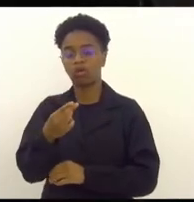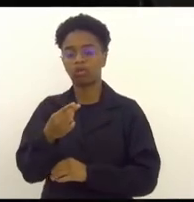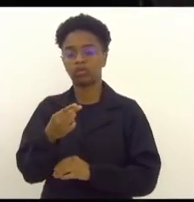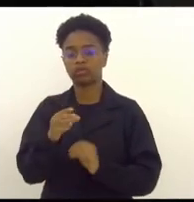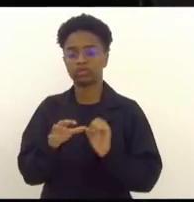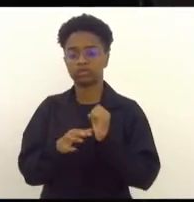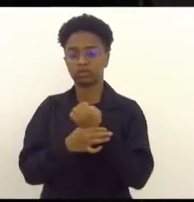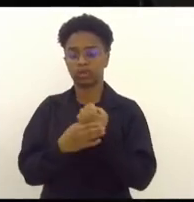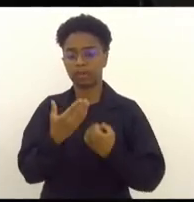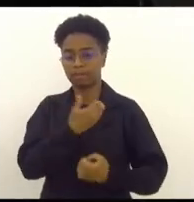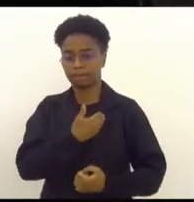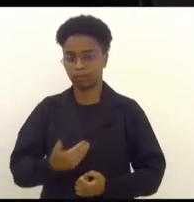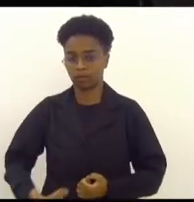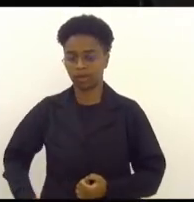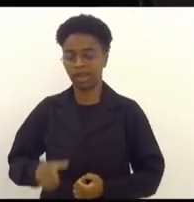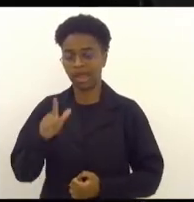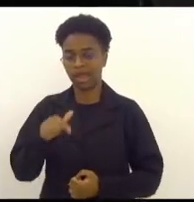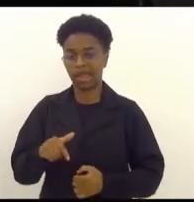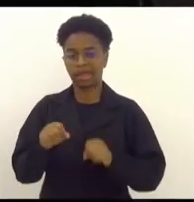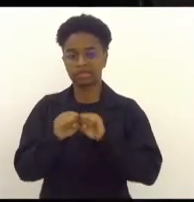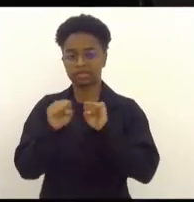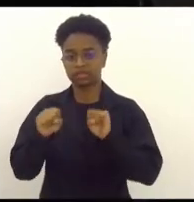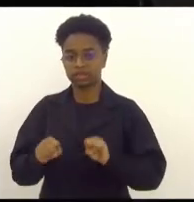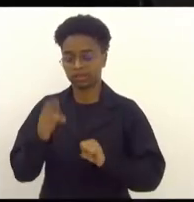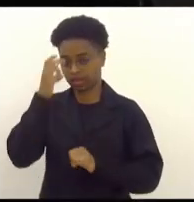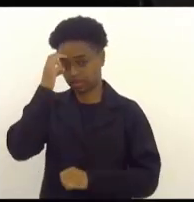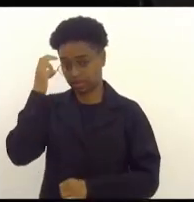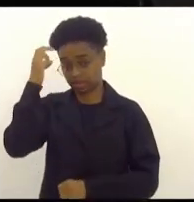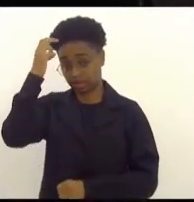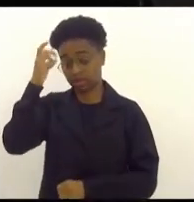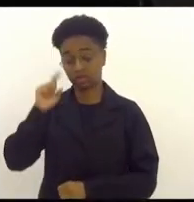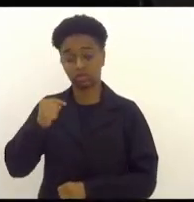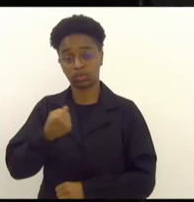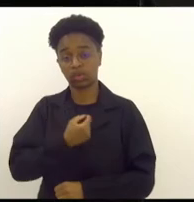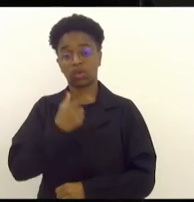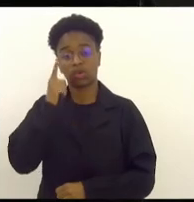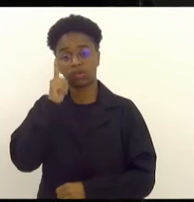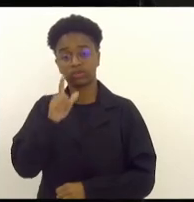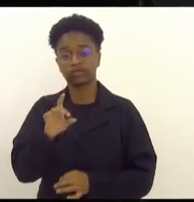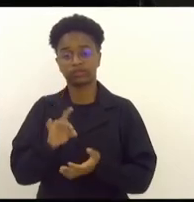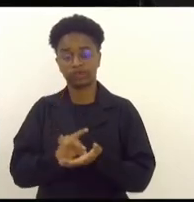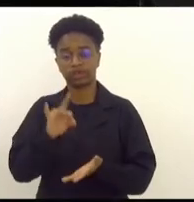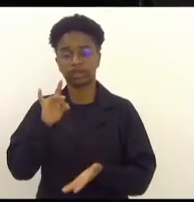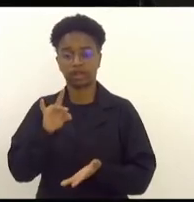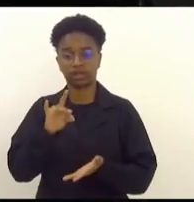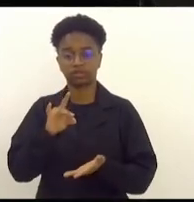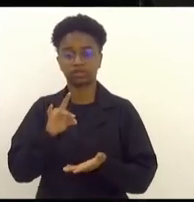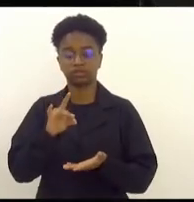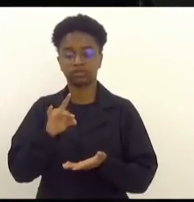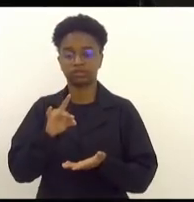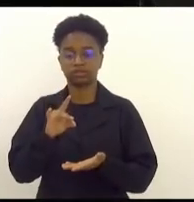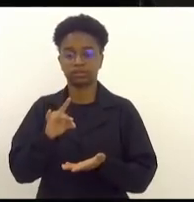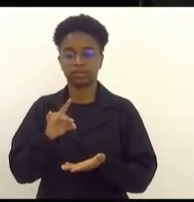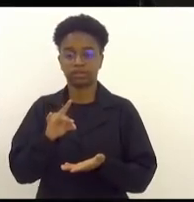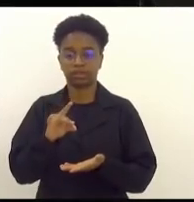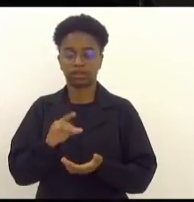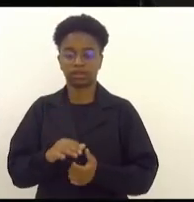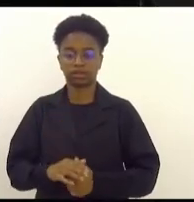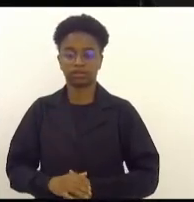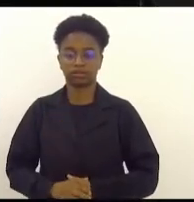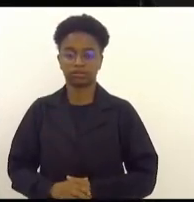sistema de inteligência na qual possamos desmontar todo o arcabouço